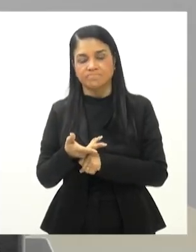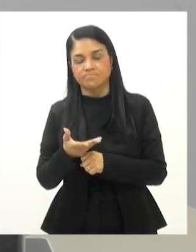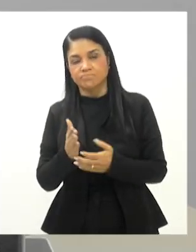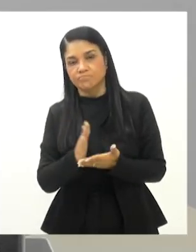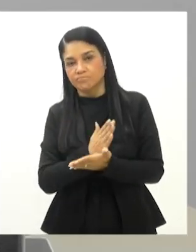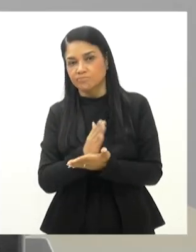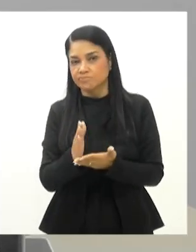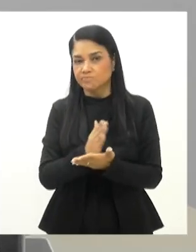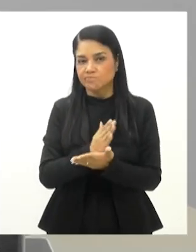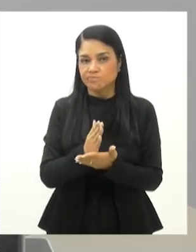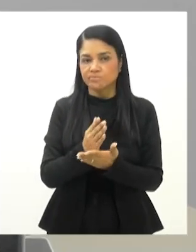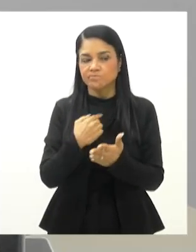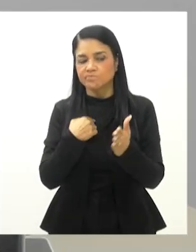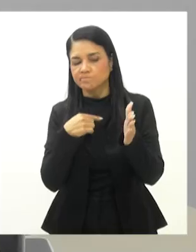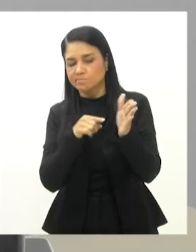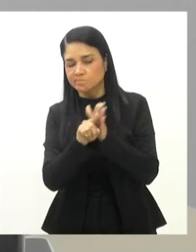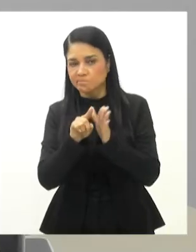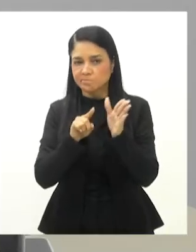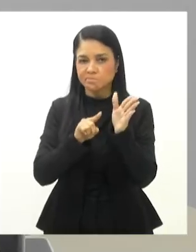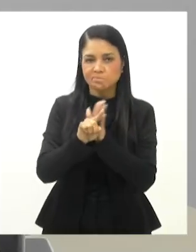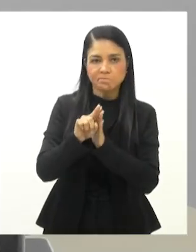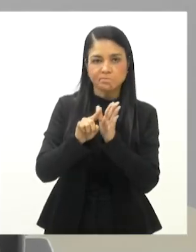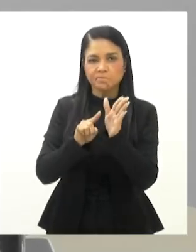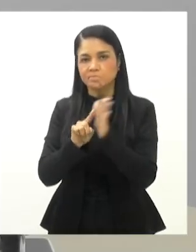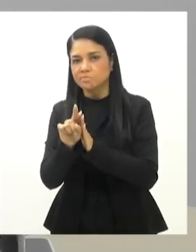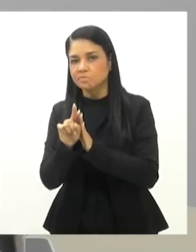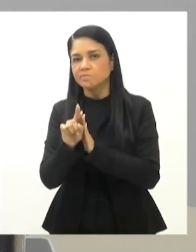algumas indagações que nós